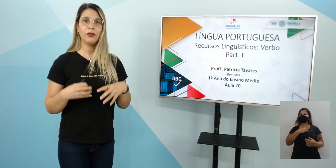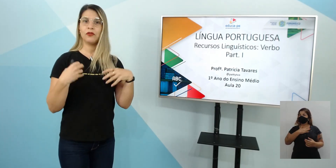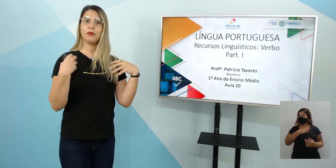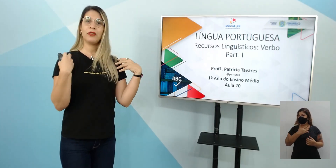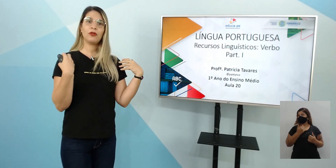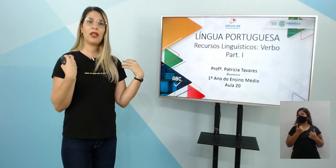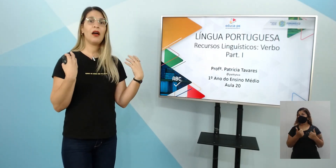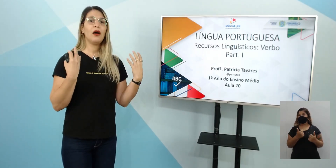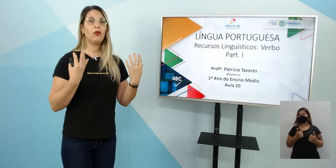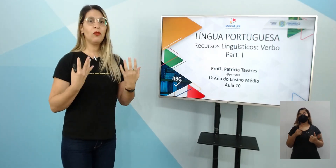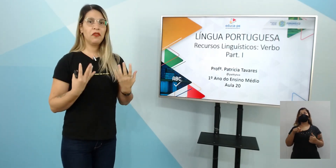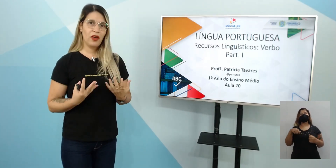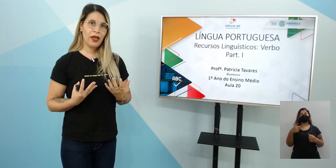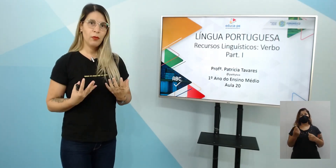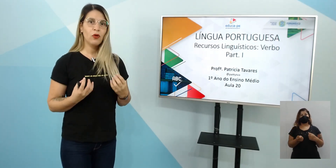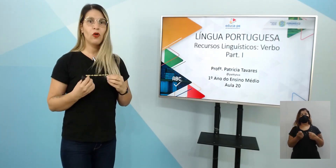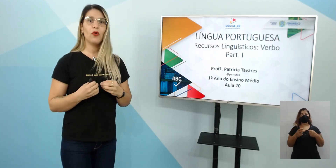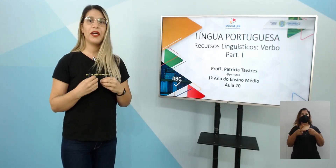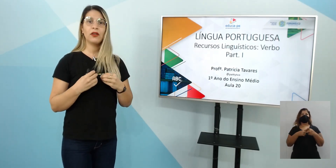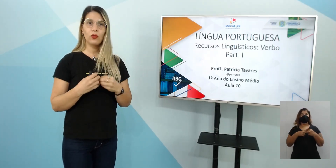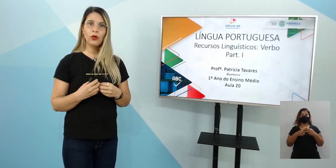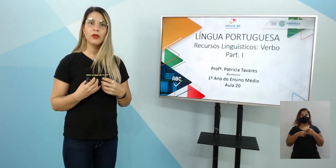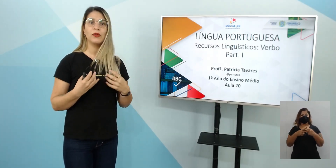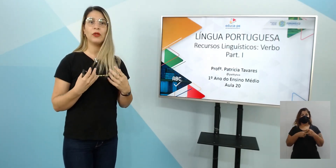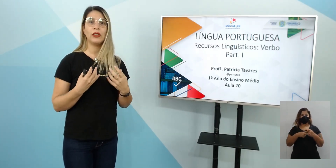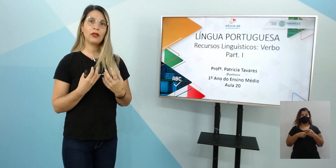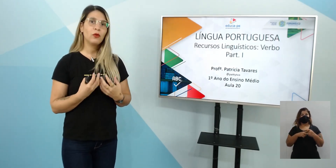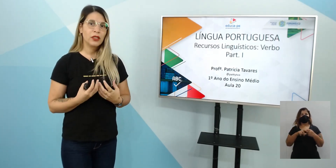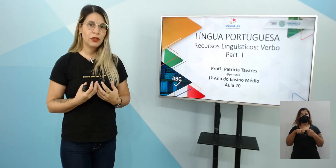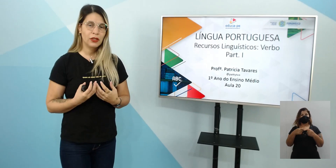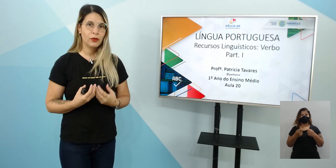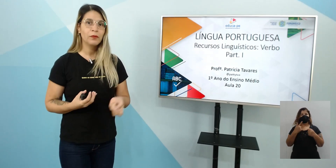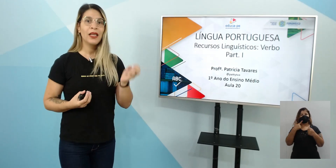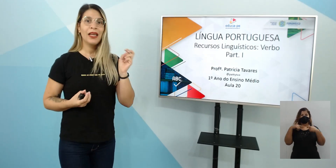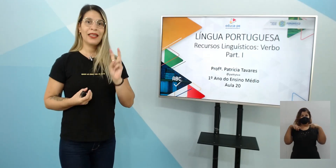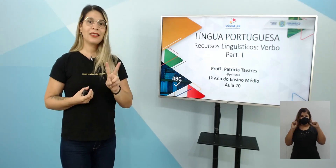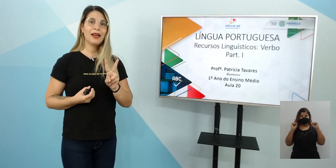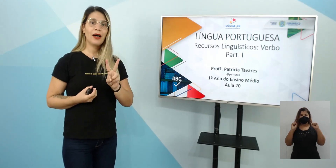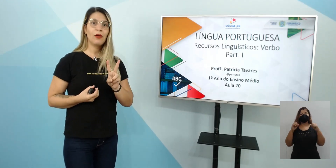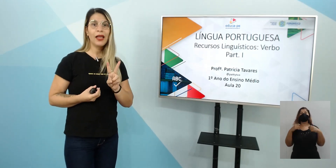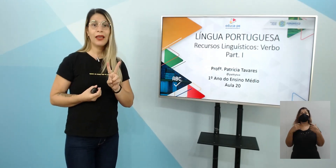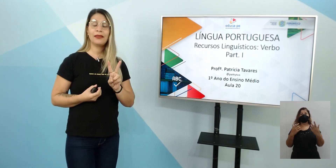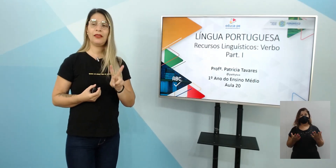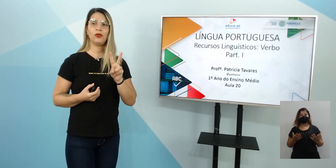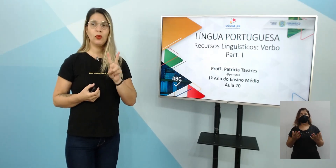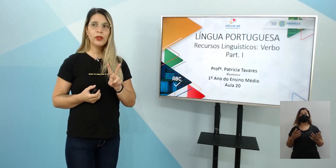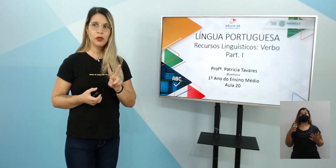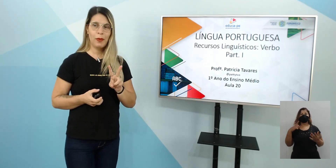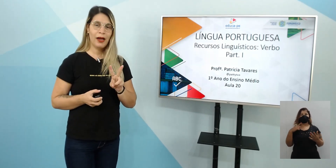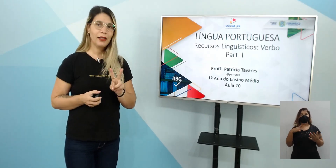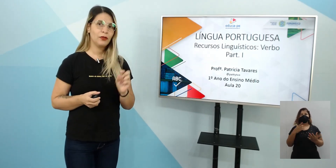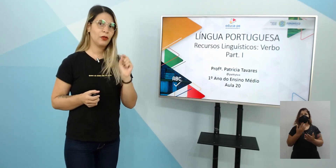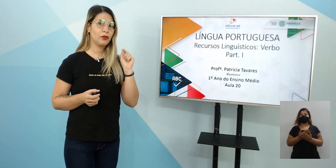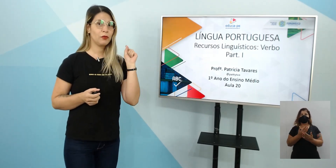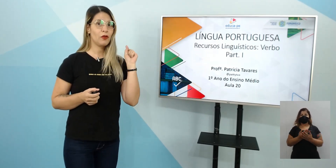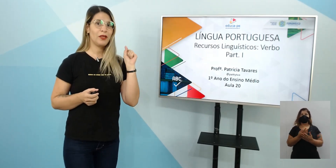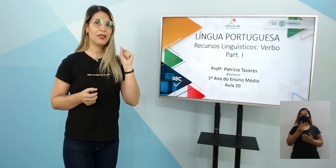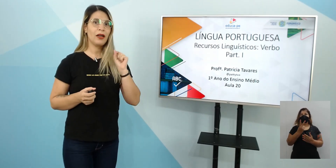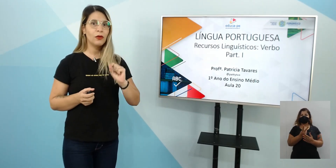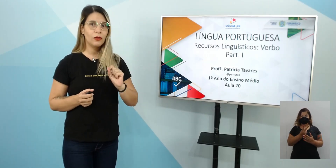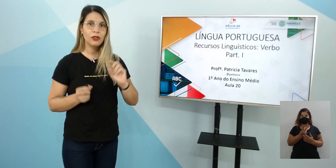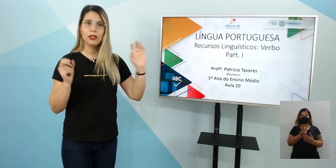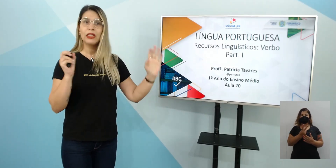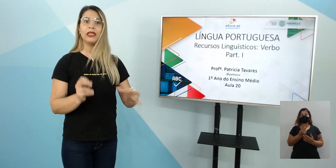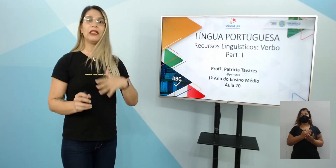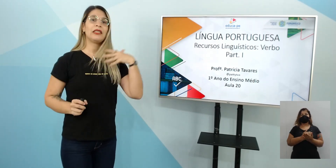tá? Nós vamos estudar o verbo como recurso linguístico. Essa aula ela tem duas partes, nós vamos